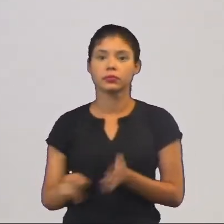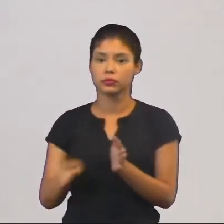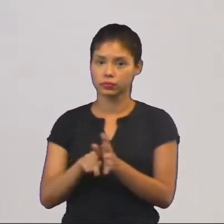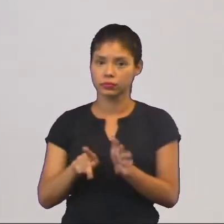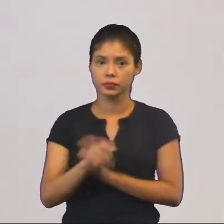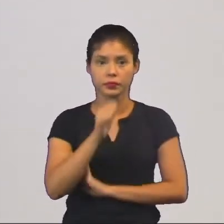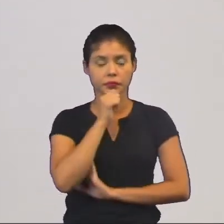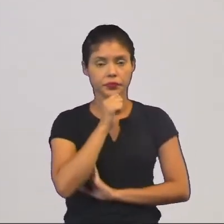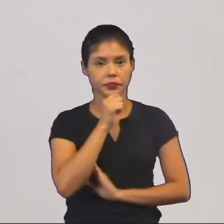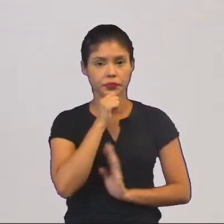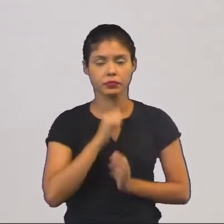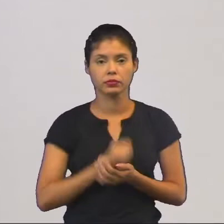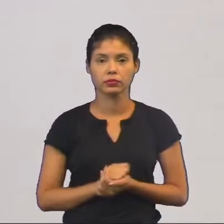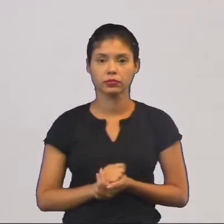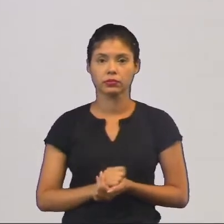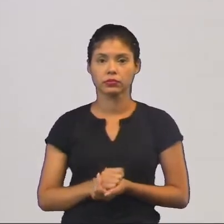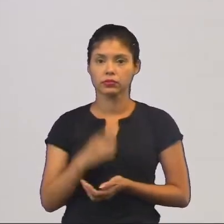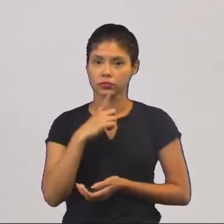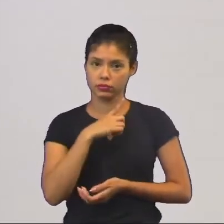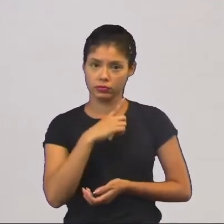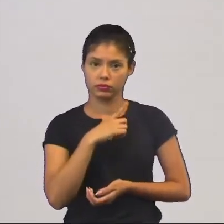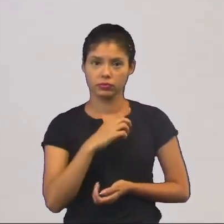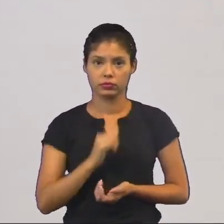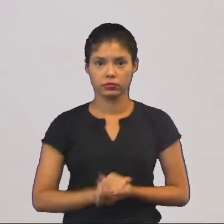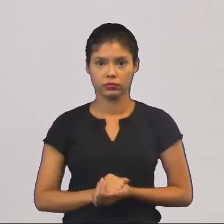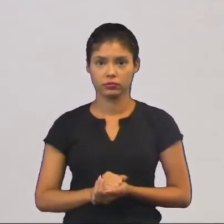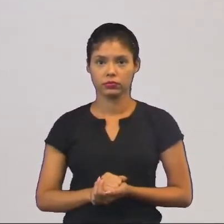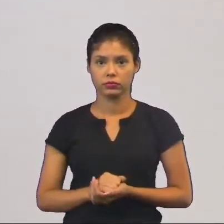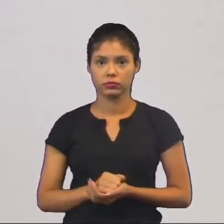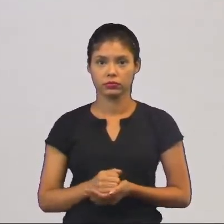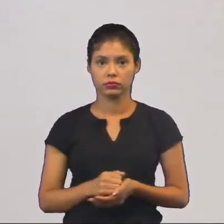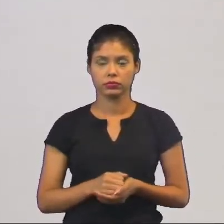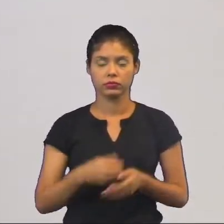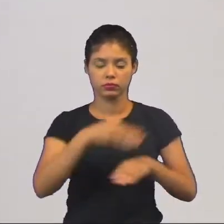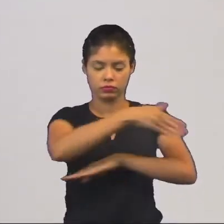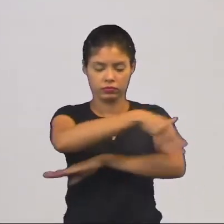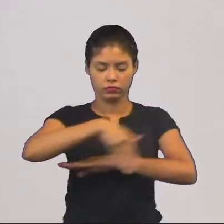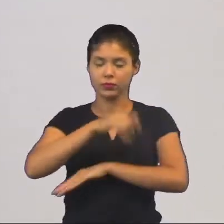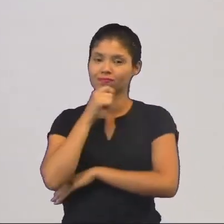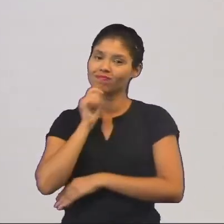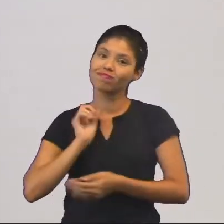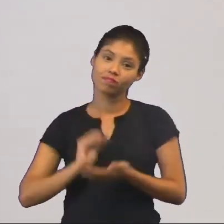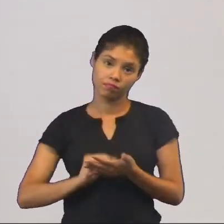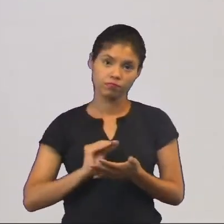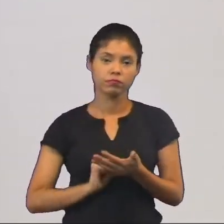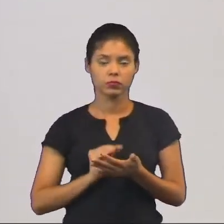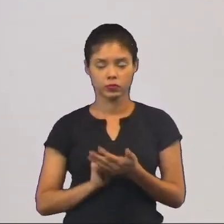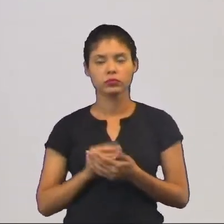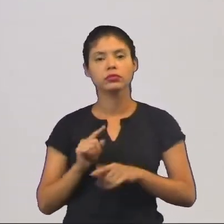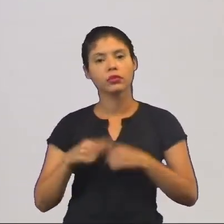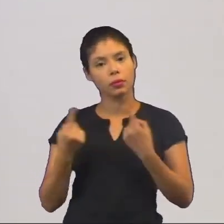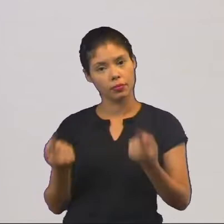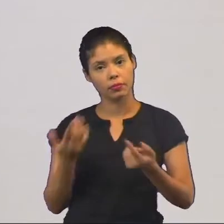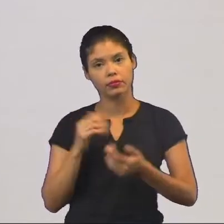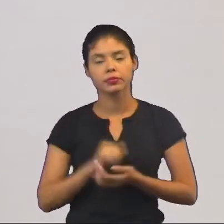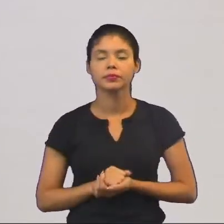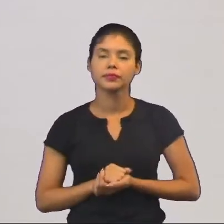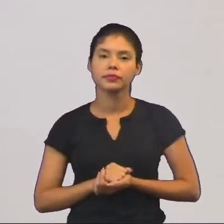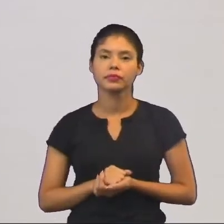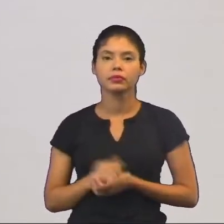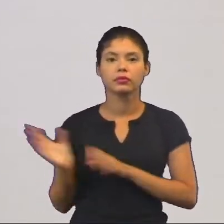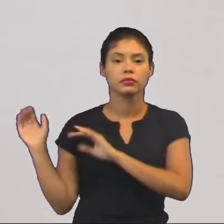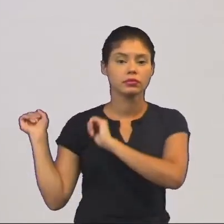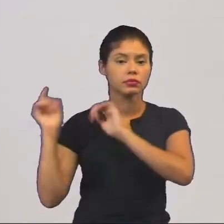que ainda existem locais que não têm ainda, né, o asfaltamento em todas as ruas, em todas as vias. Mas então, as